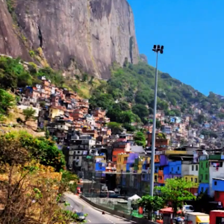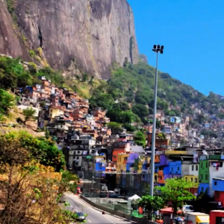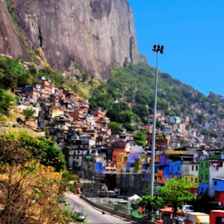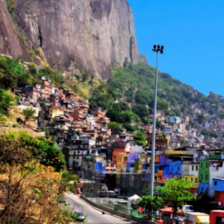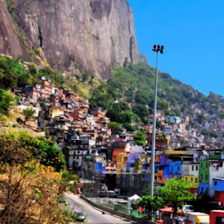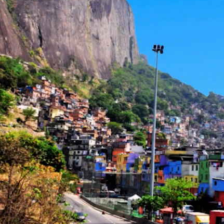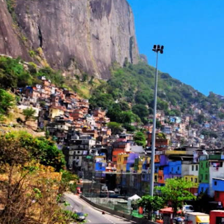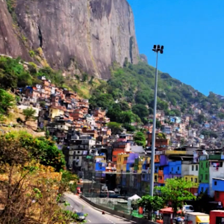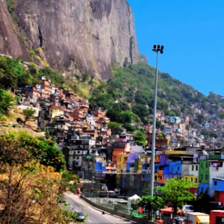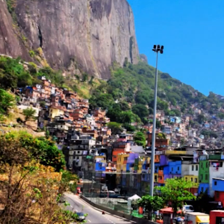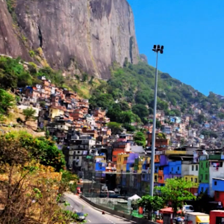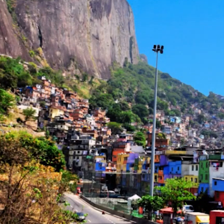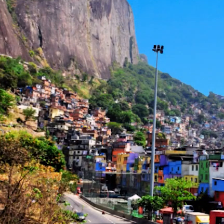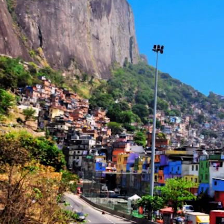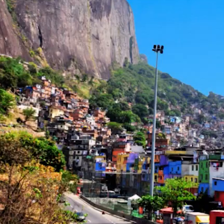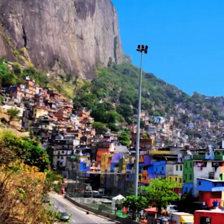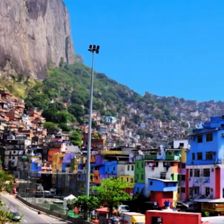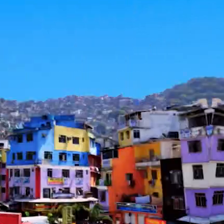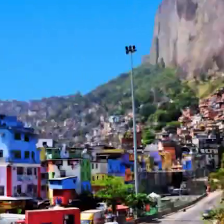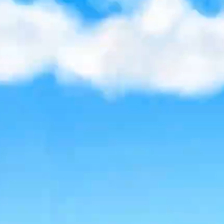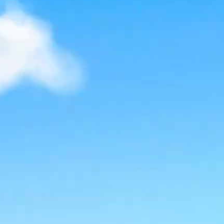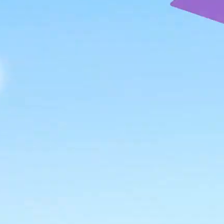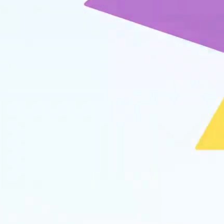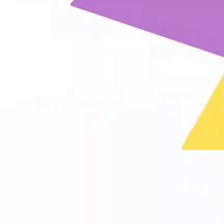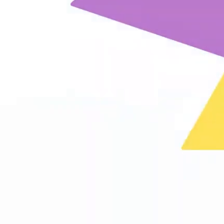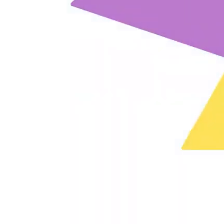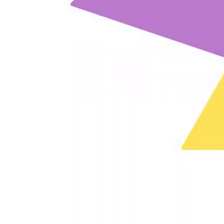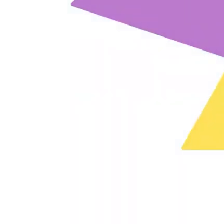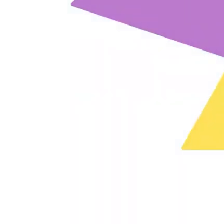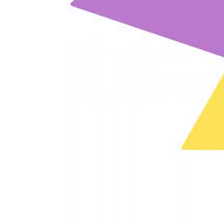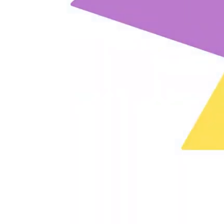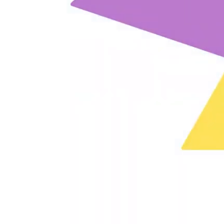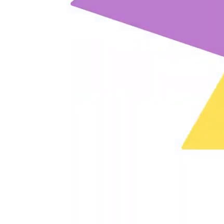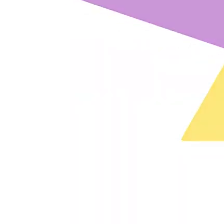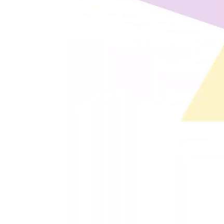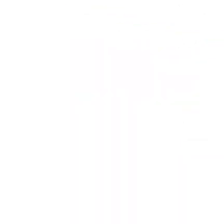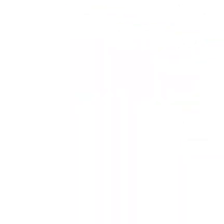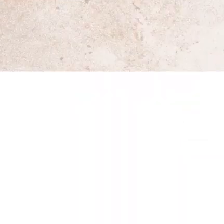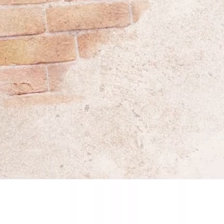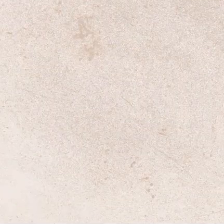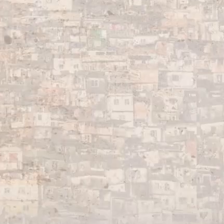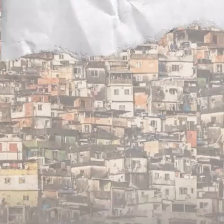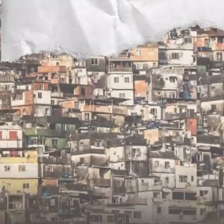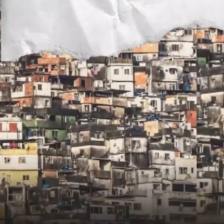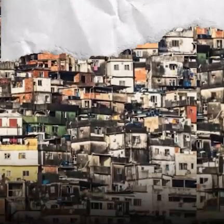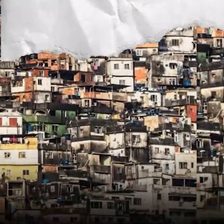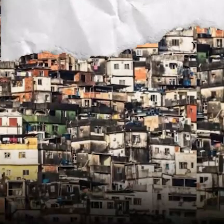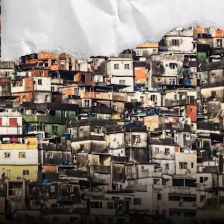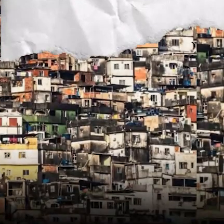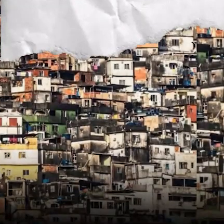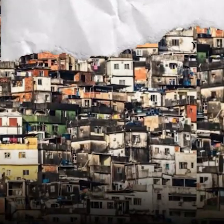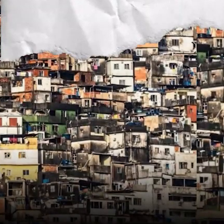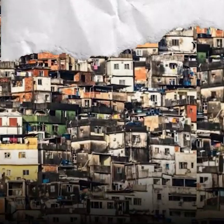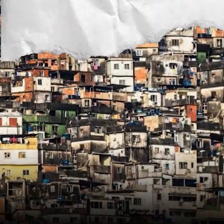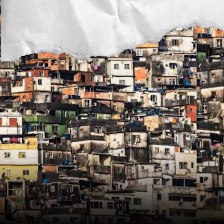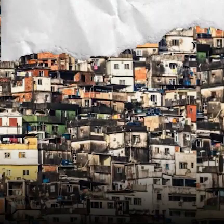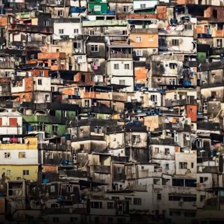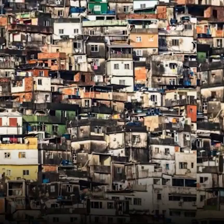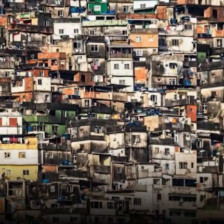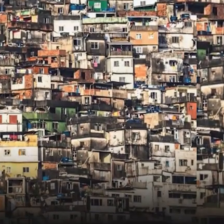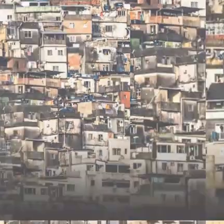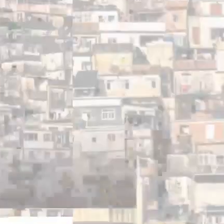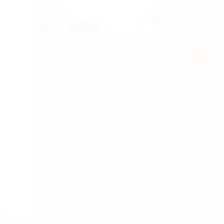que a gente mostra como você também pode participar dessa construção. Tá na lei! Você sabia que Caxias do Sul tem o